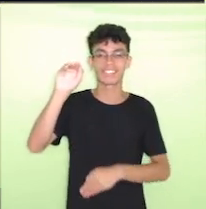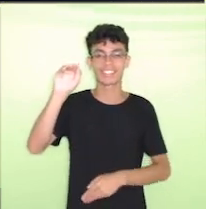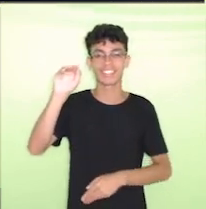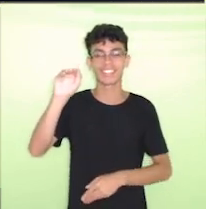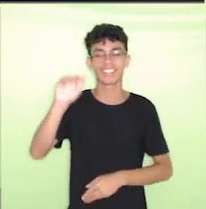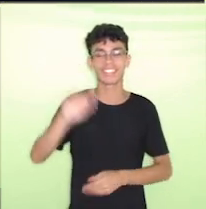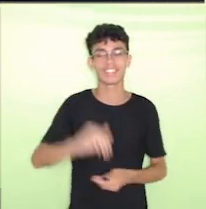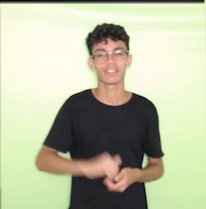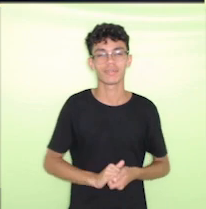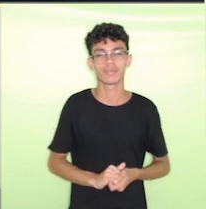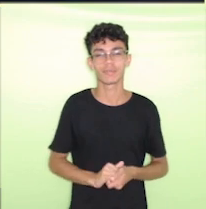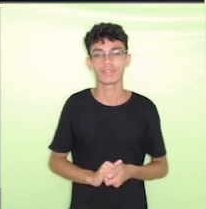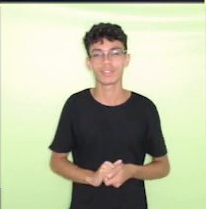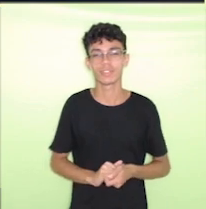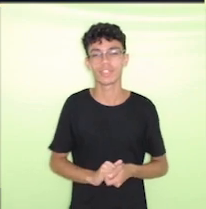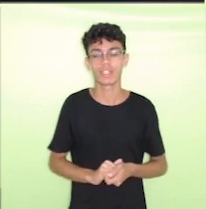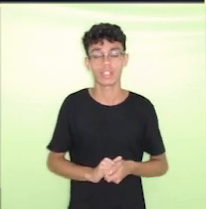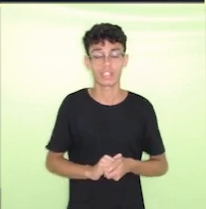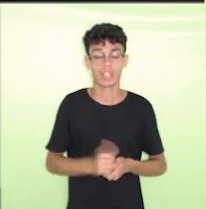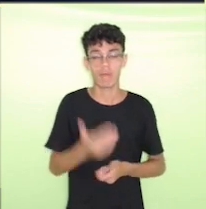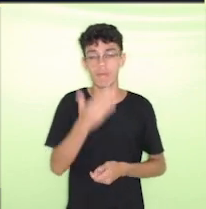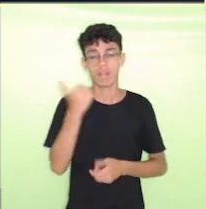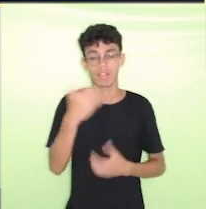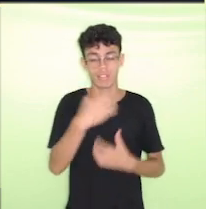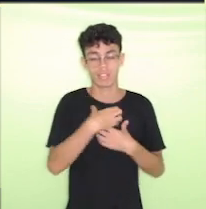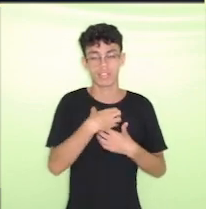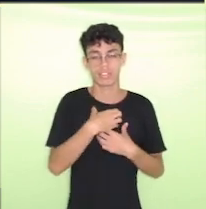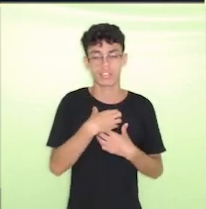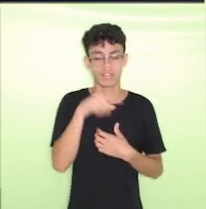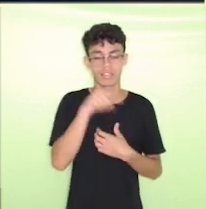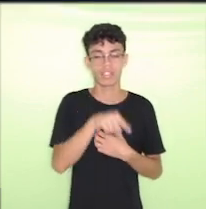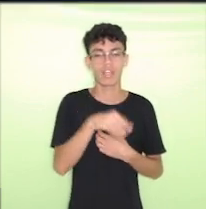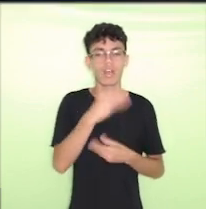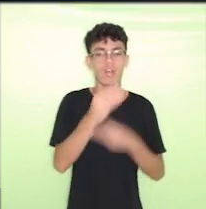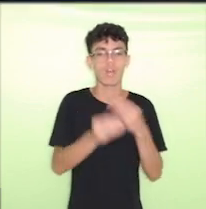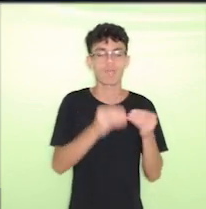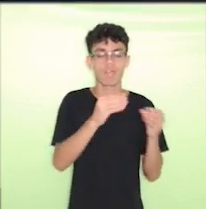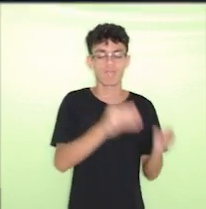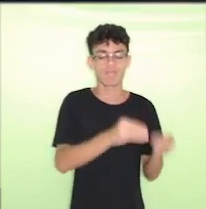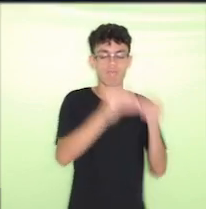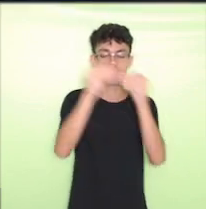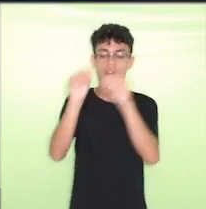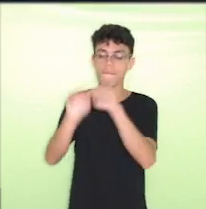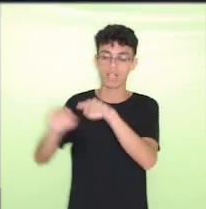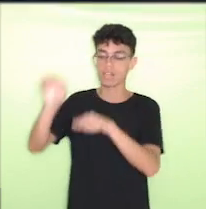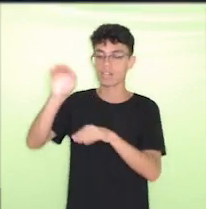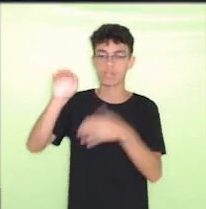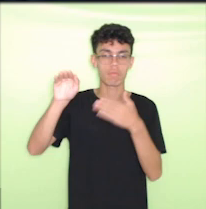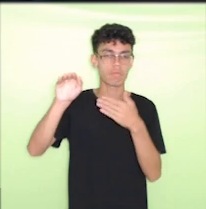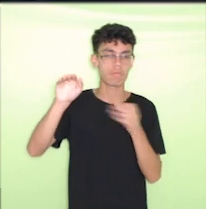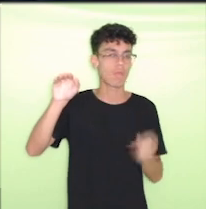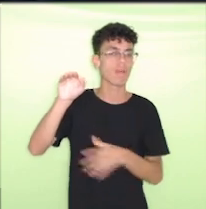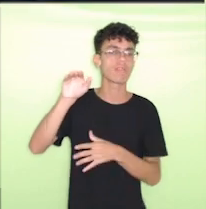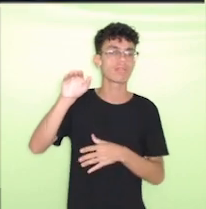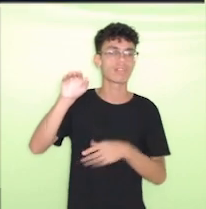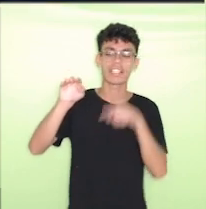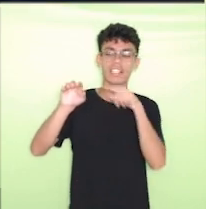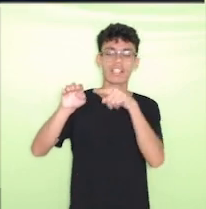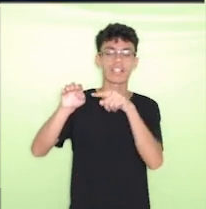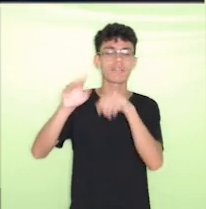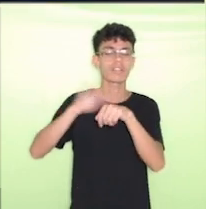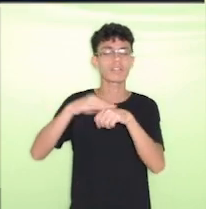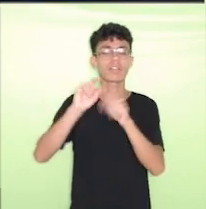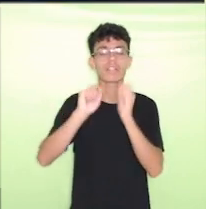Reconsiderarei. Está melhor? Como seria esse novo posto? Você